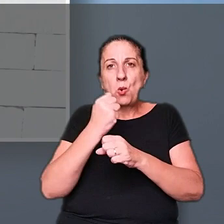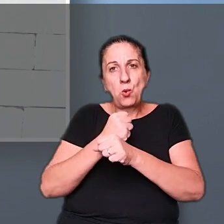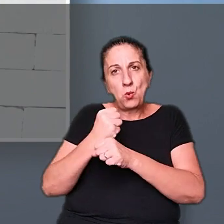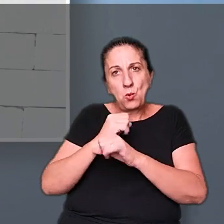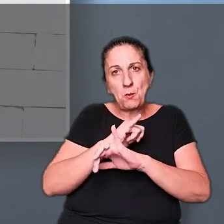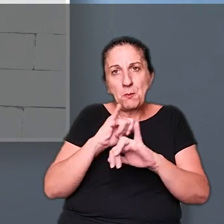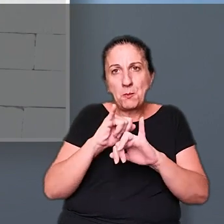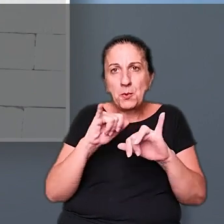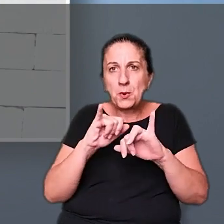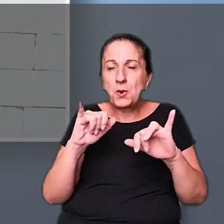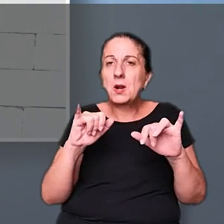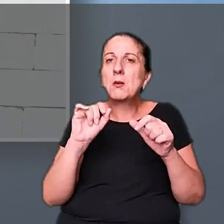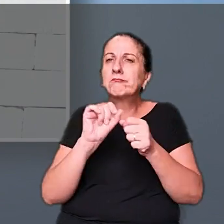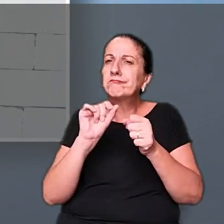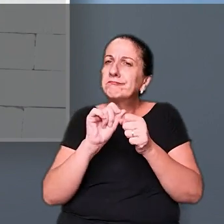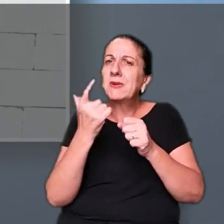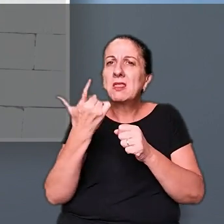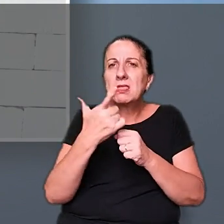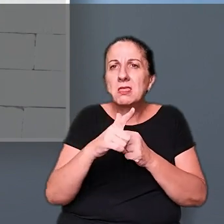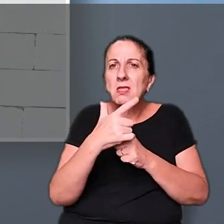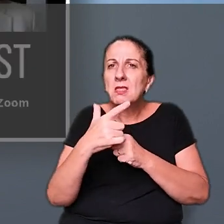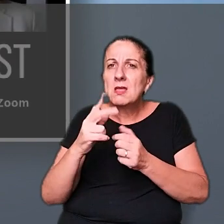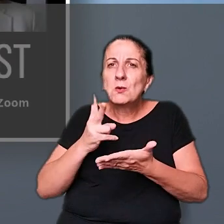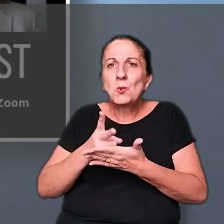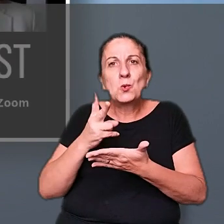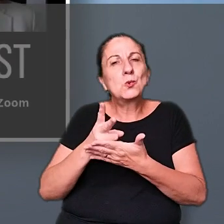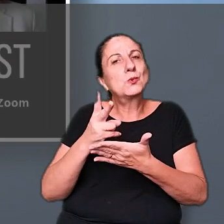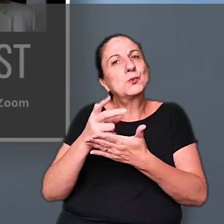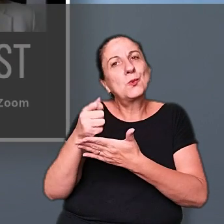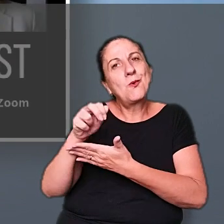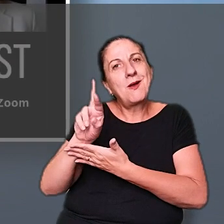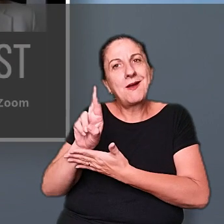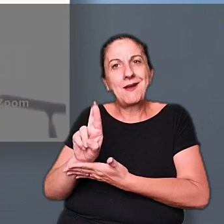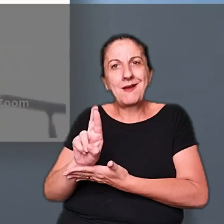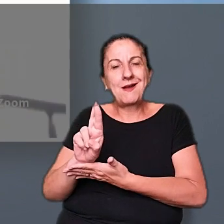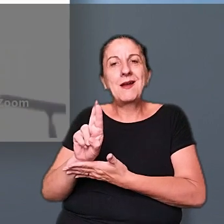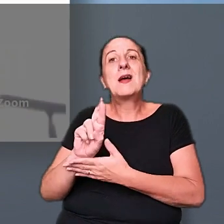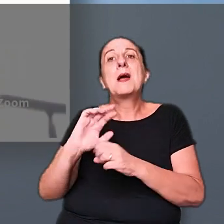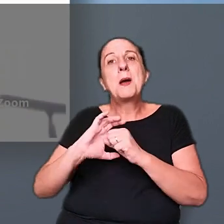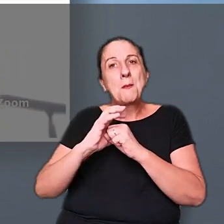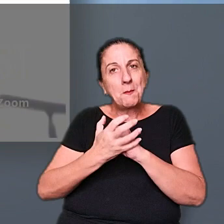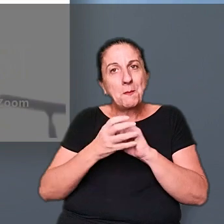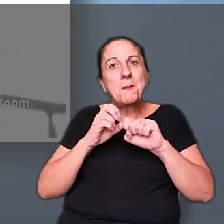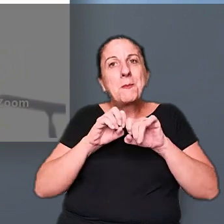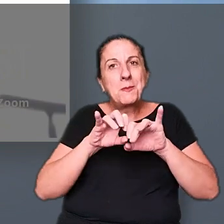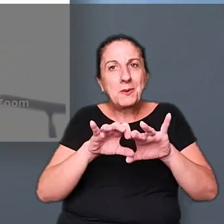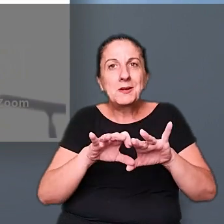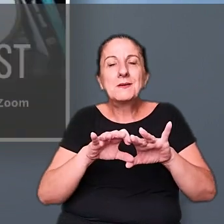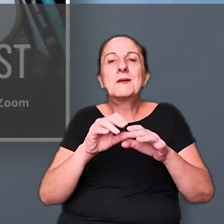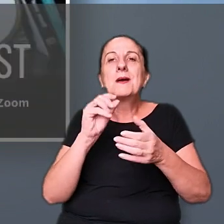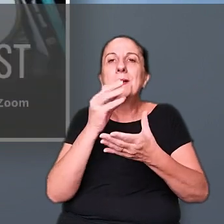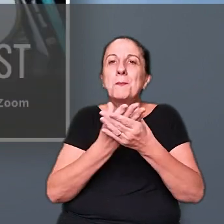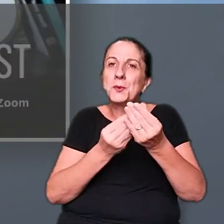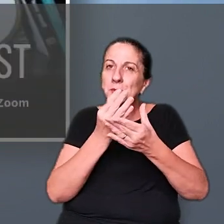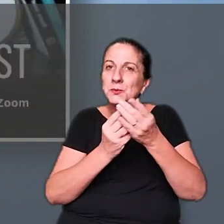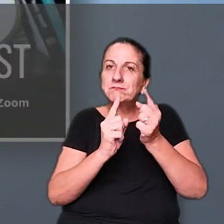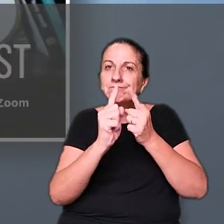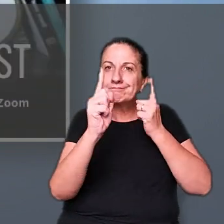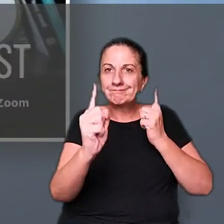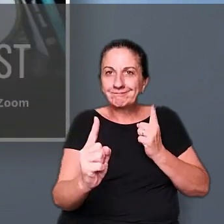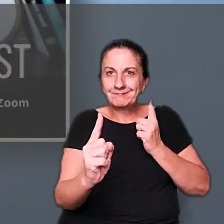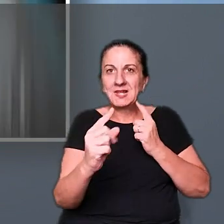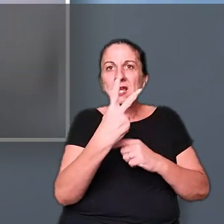quase 8 anos, o programa passou por reformulações e continuou no ar, inclusive durante a pandemia, quando foi